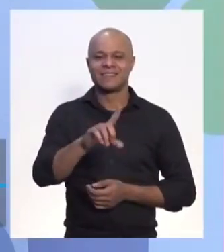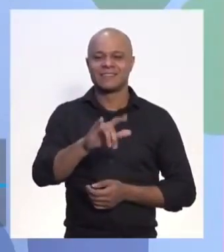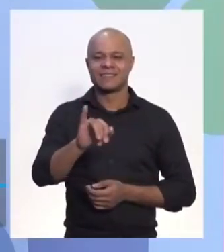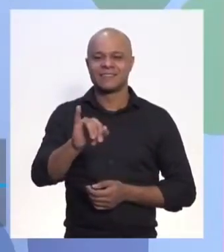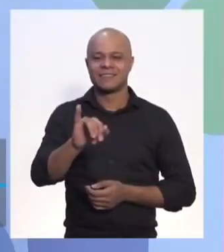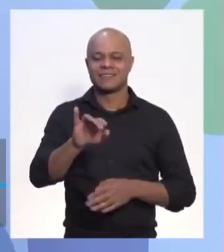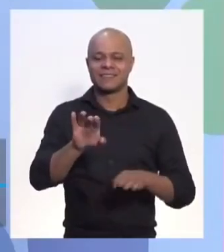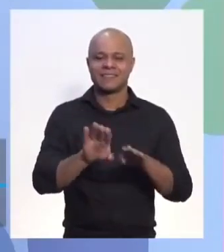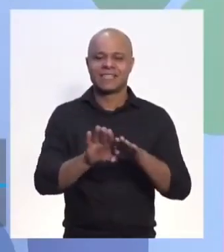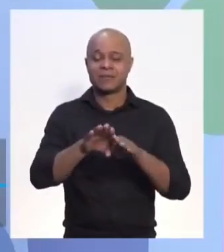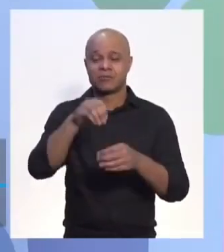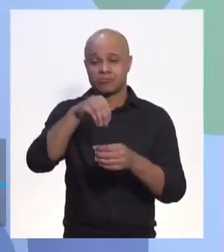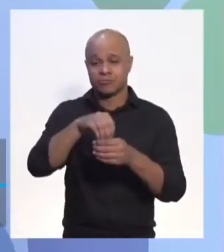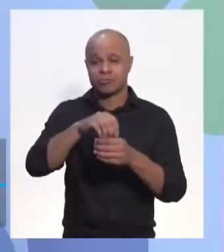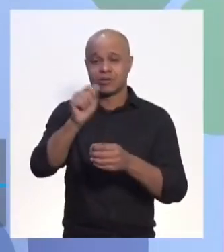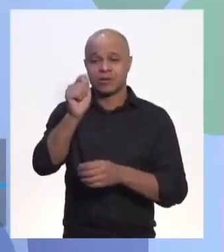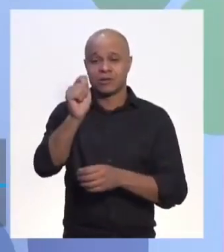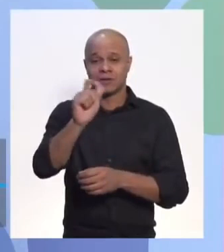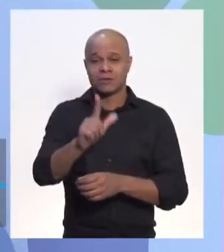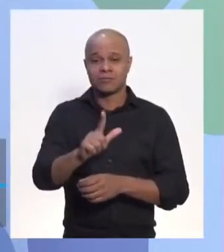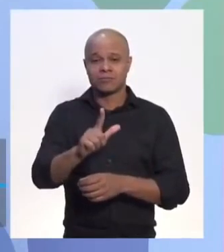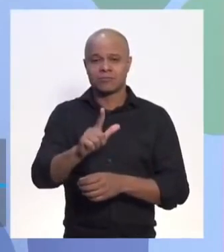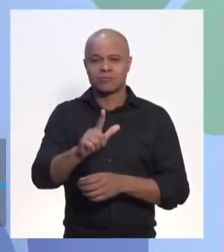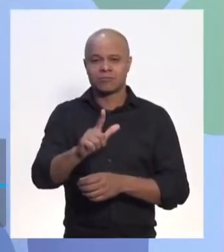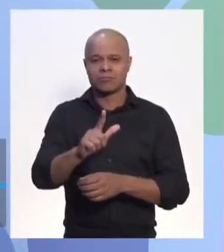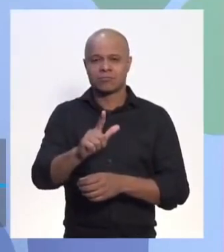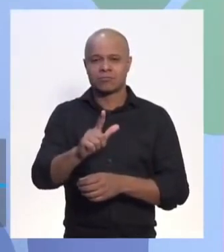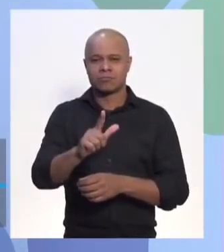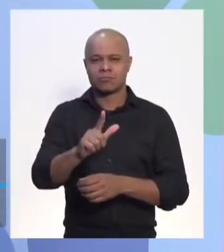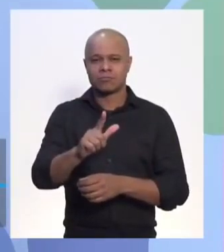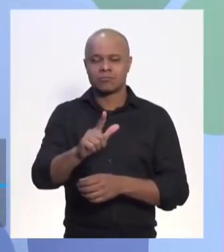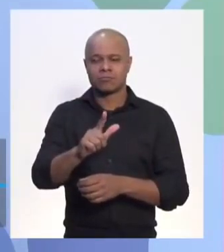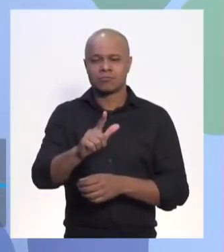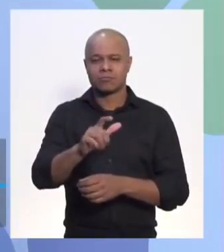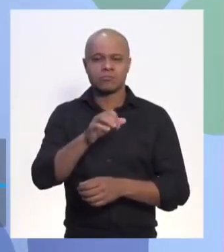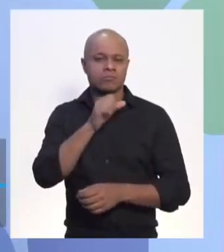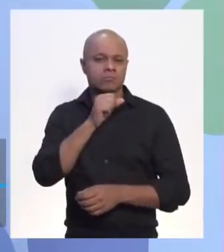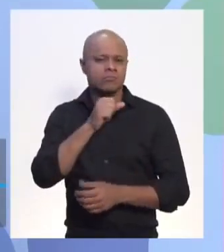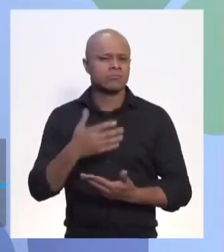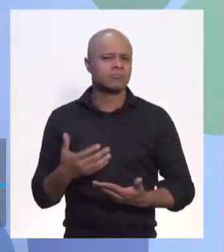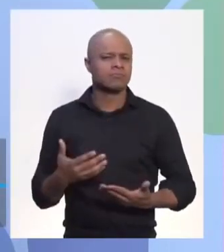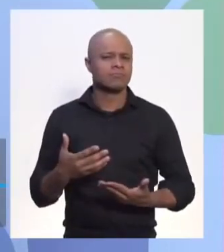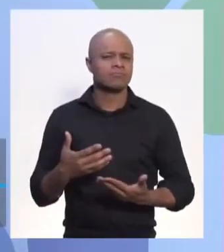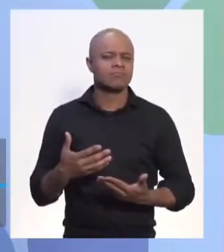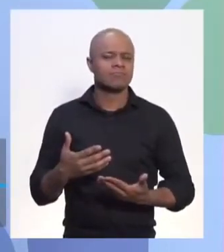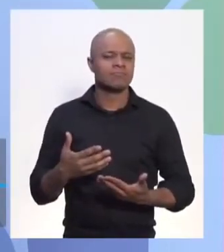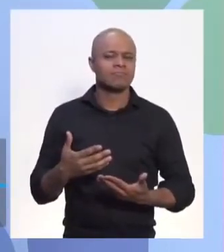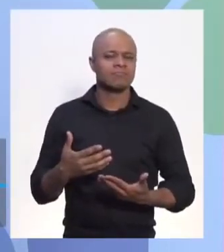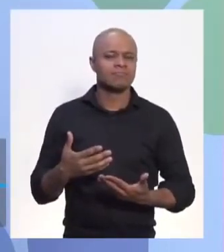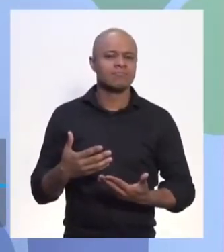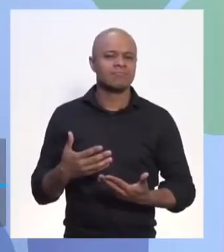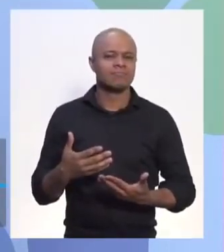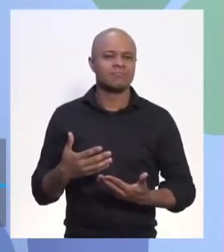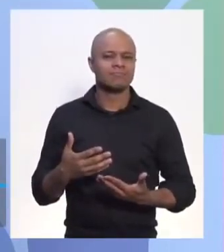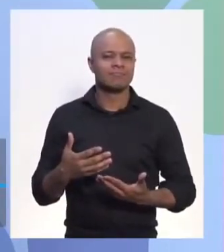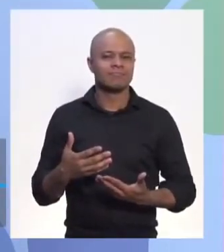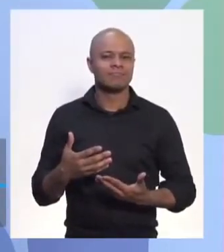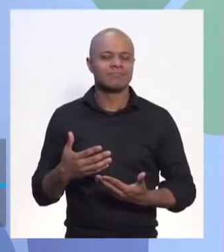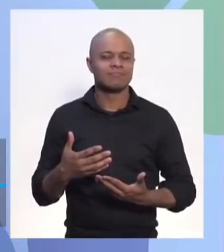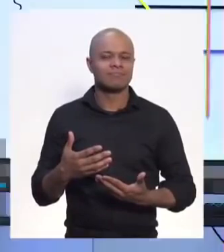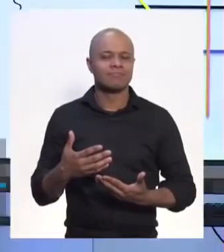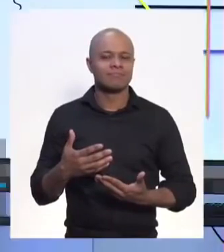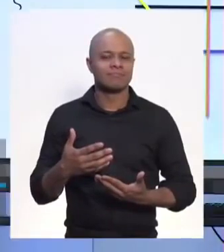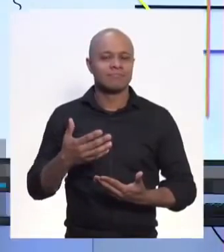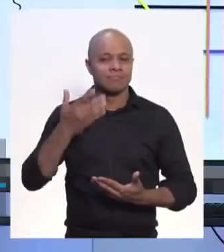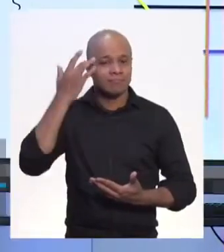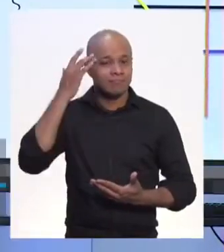colocou azul e laranja. Ela fez uma pergunta. Não. Tipo, será? Vamos ver. Eu acho que não. Não, por